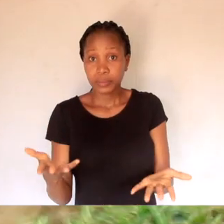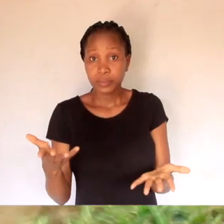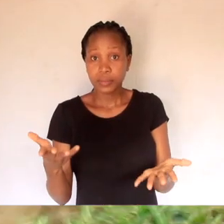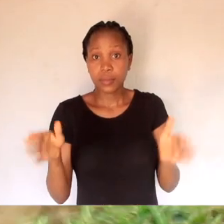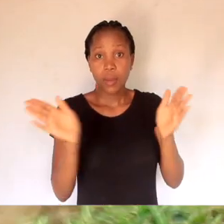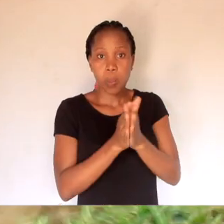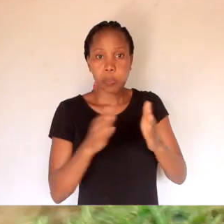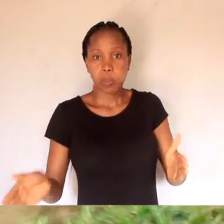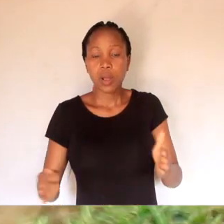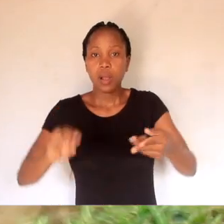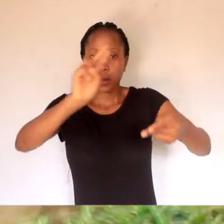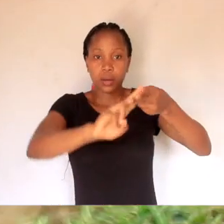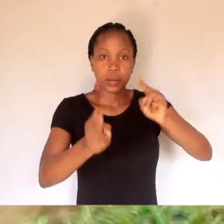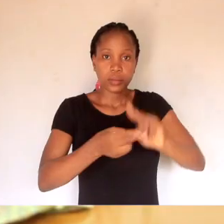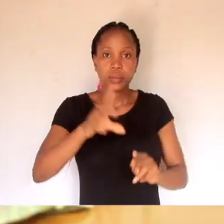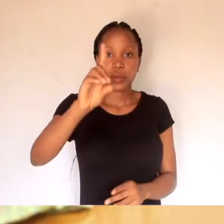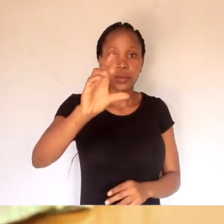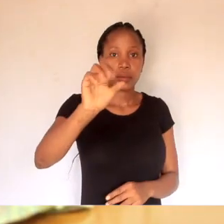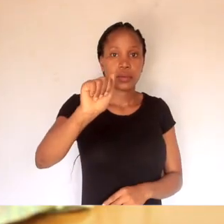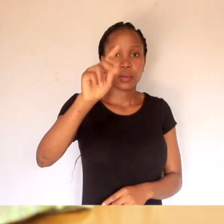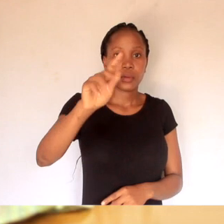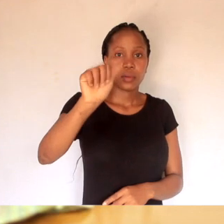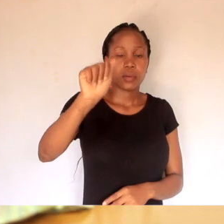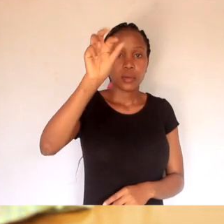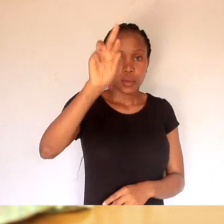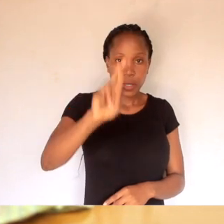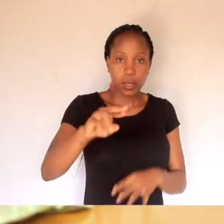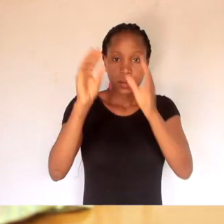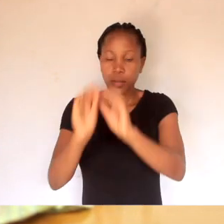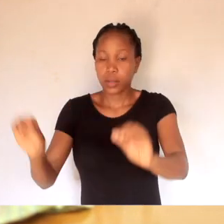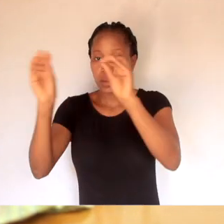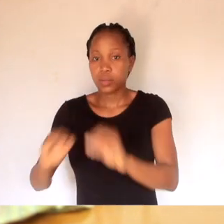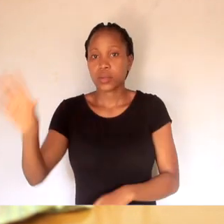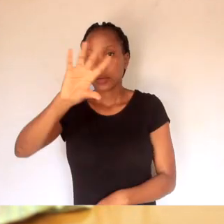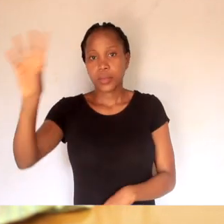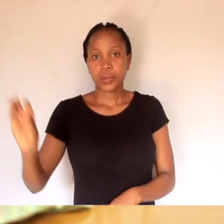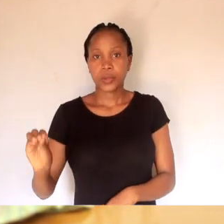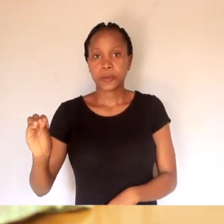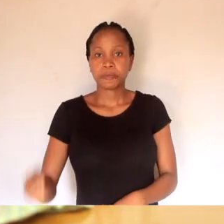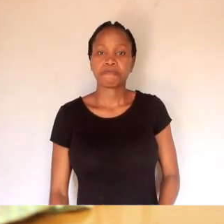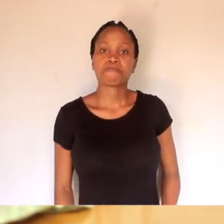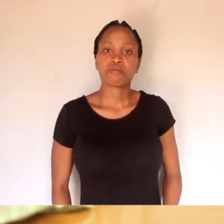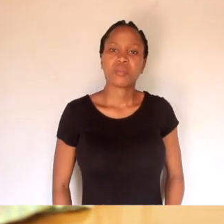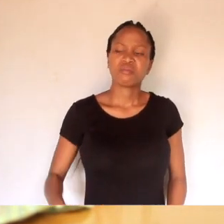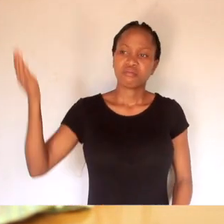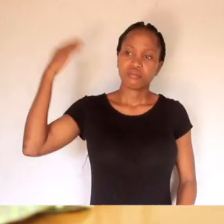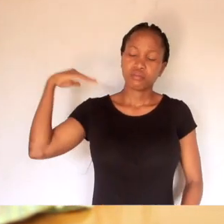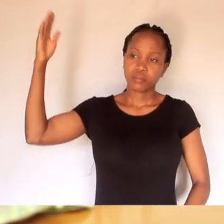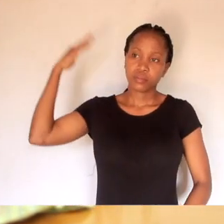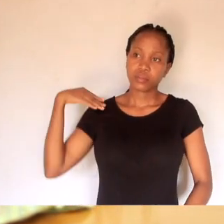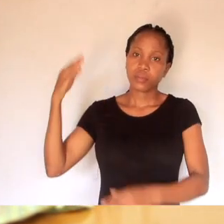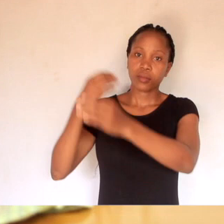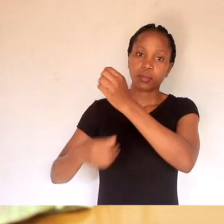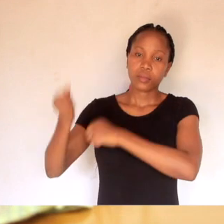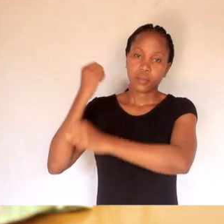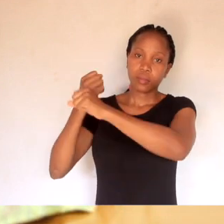na reunião de Dakar sobre a Educação para Todos. Quando houve aquela conferência em Dakar, em 1999, para